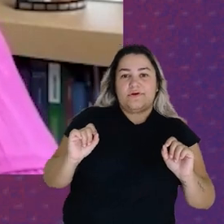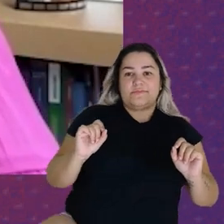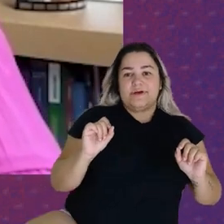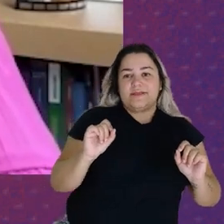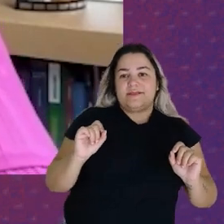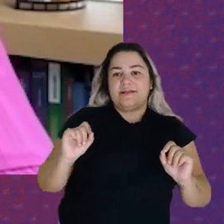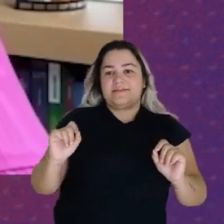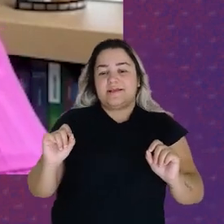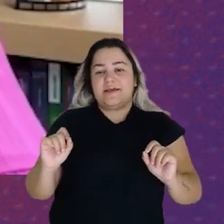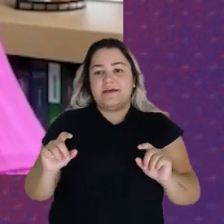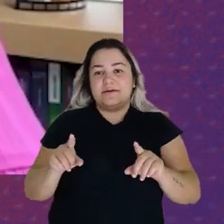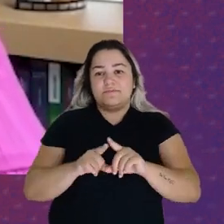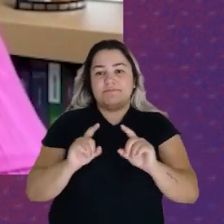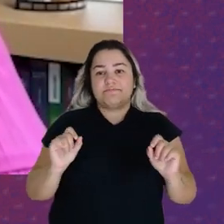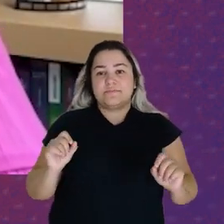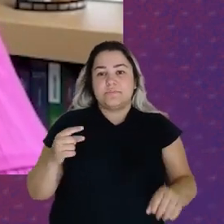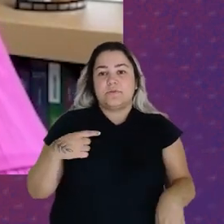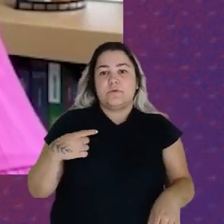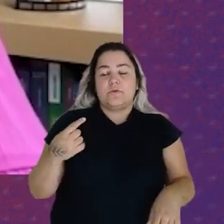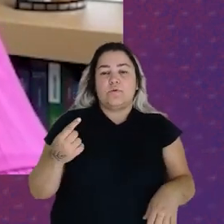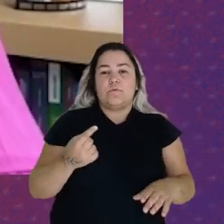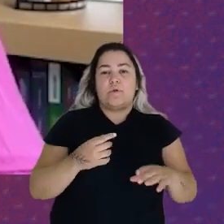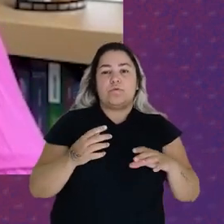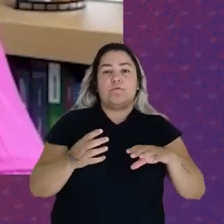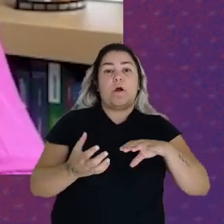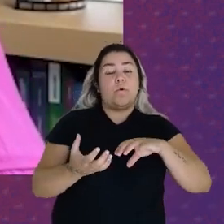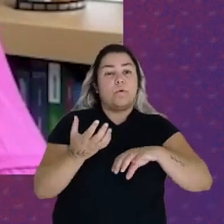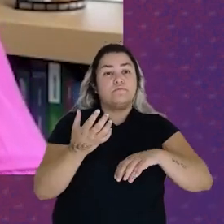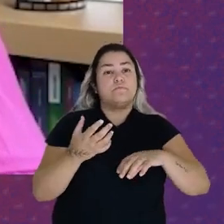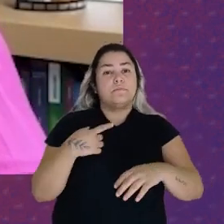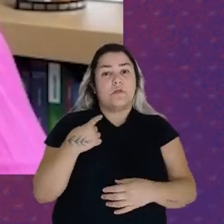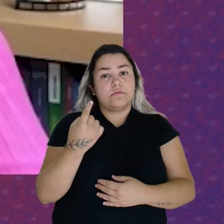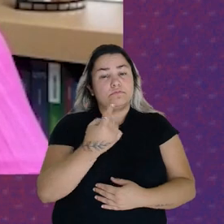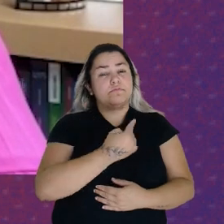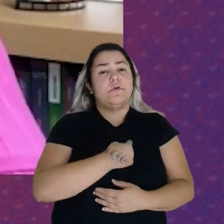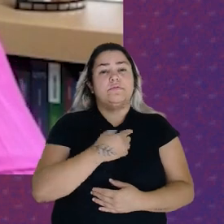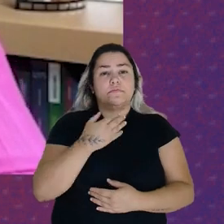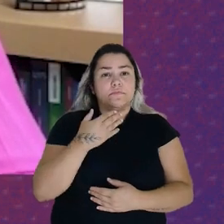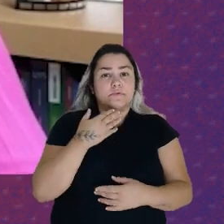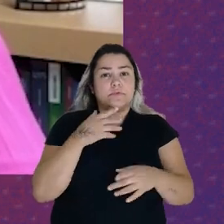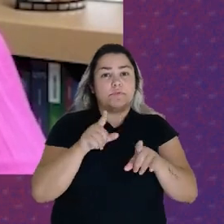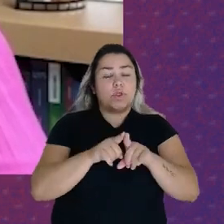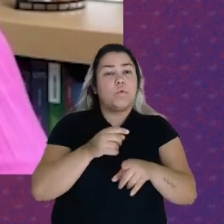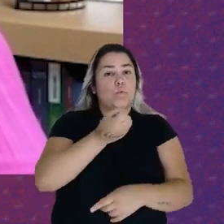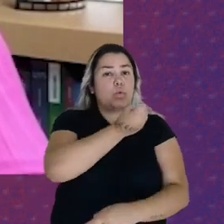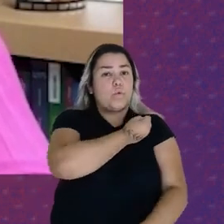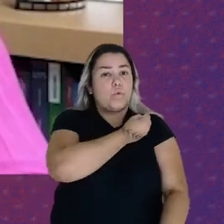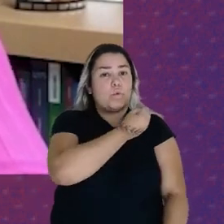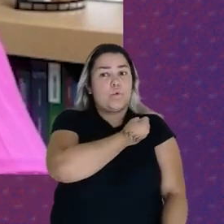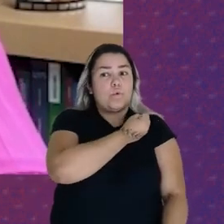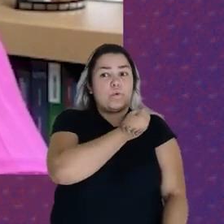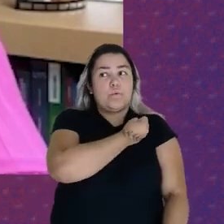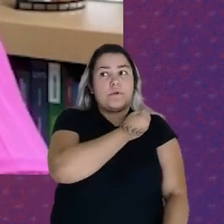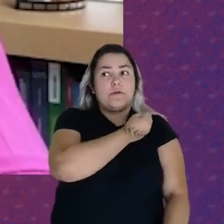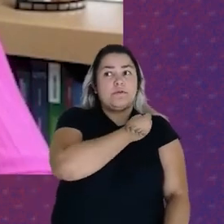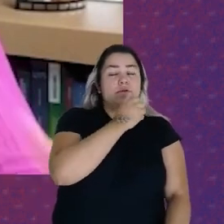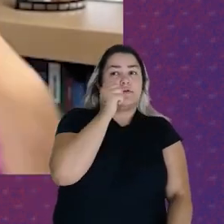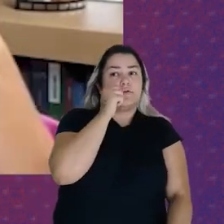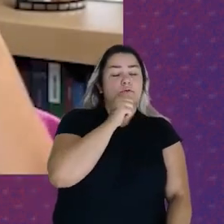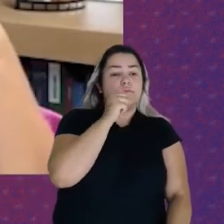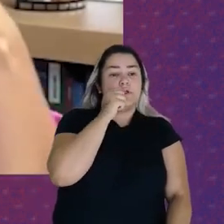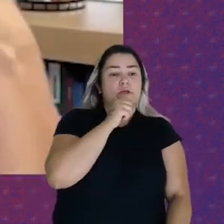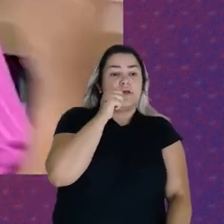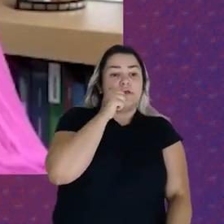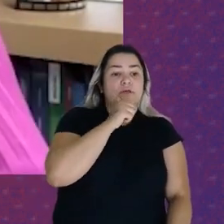que hoje, no atual Congresso, nós contamos com um número de mulheres